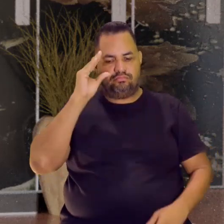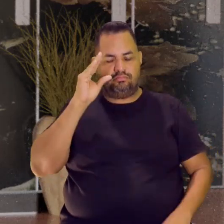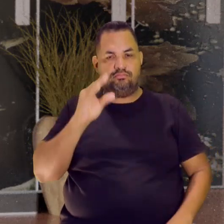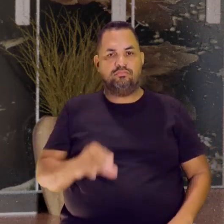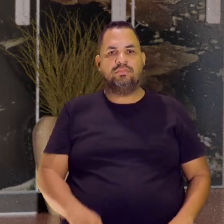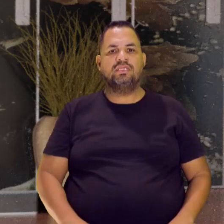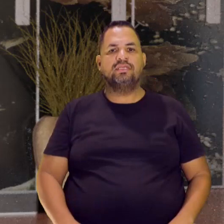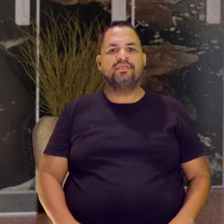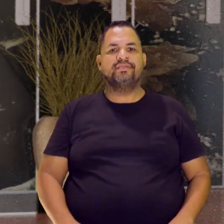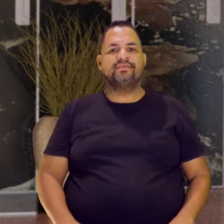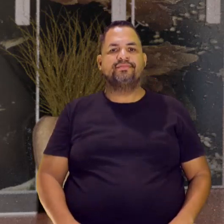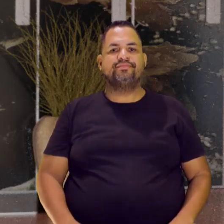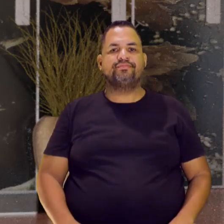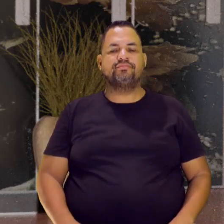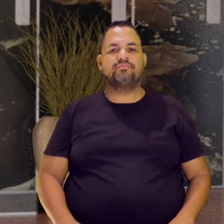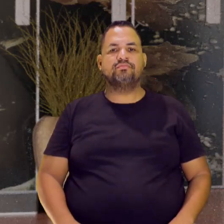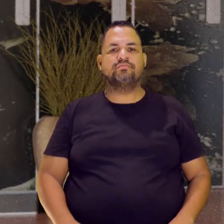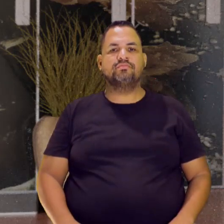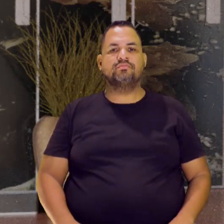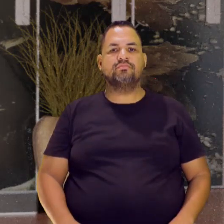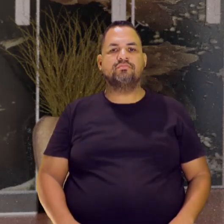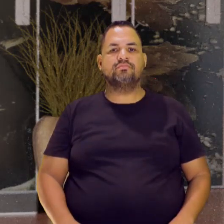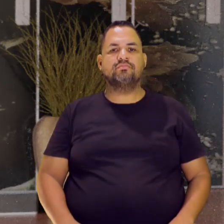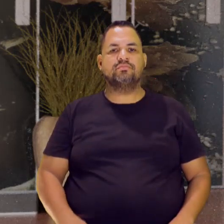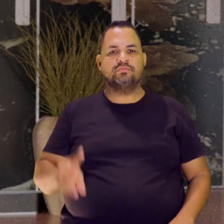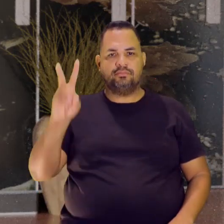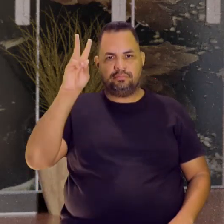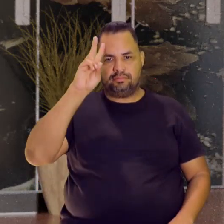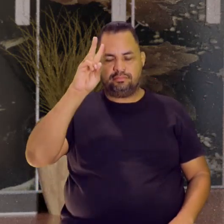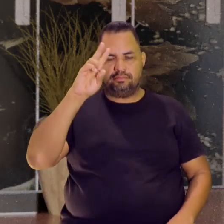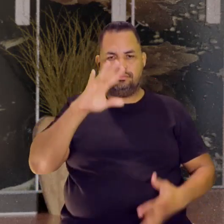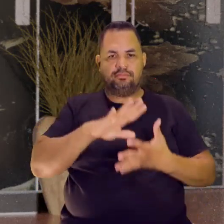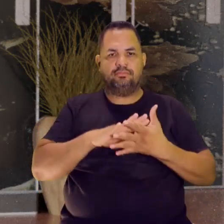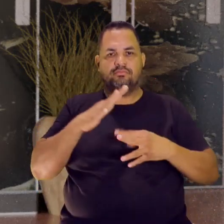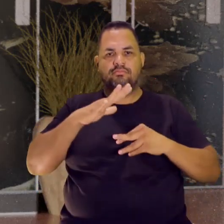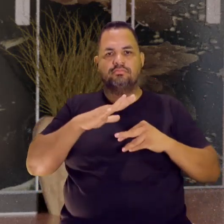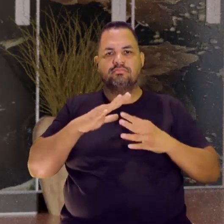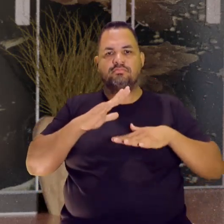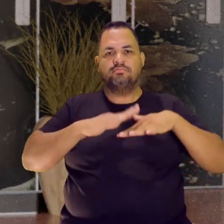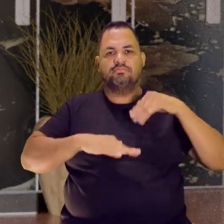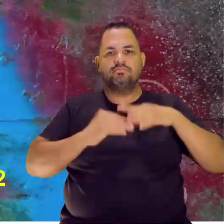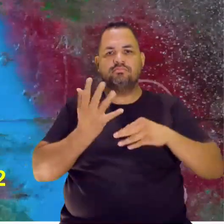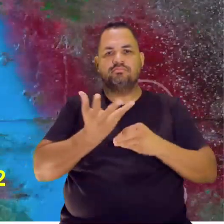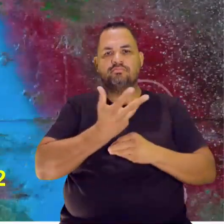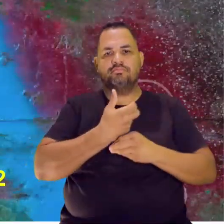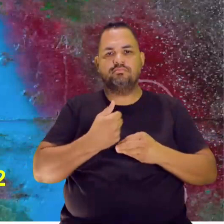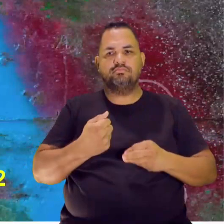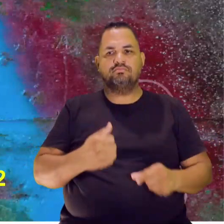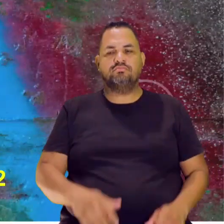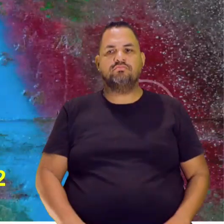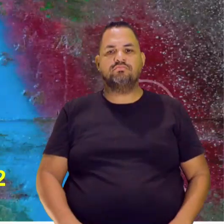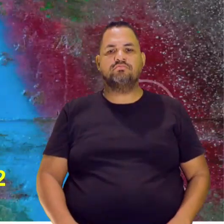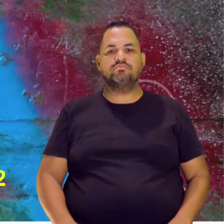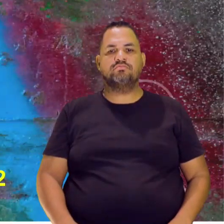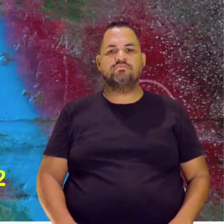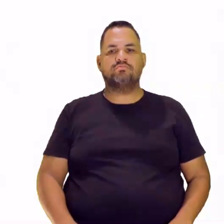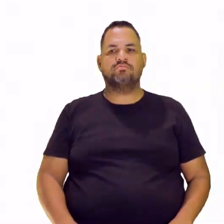interessante da nossa história artística. Vamos lá.